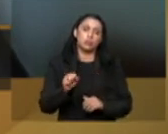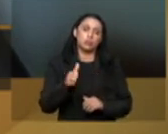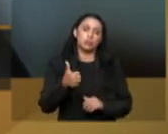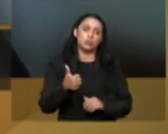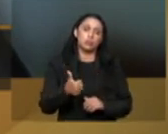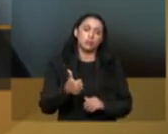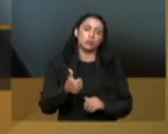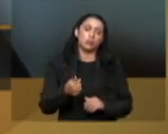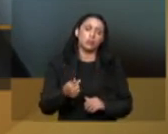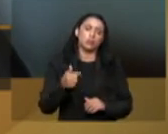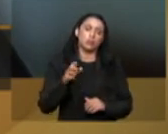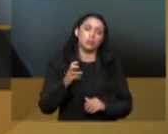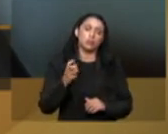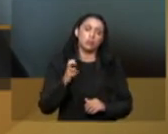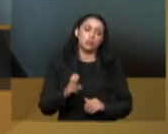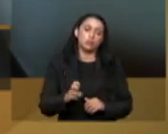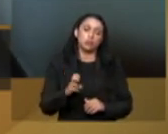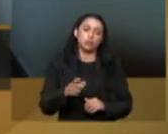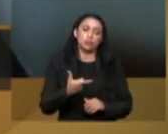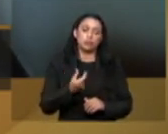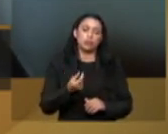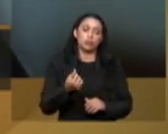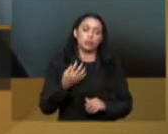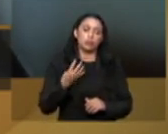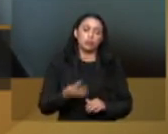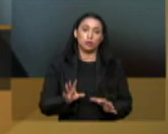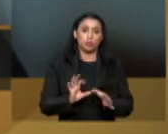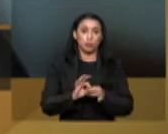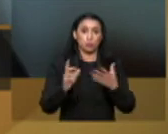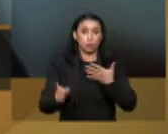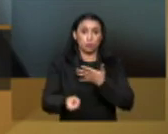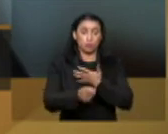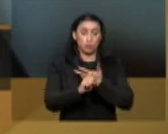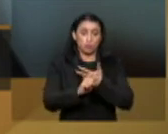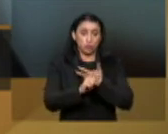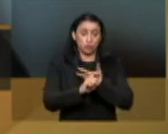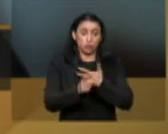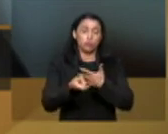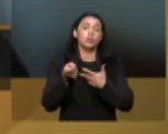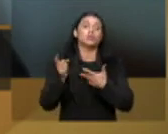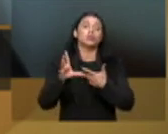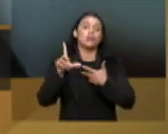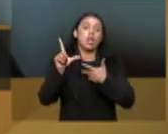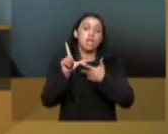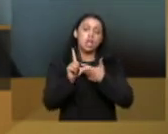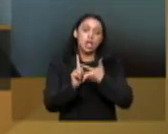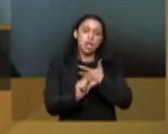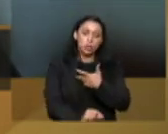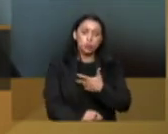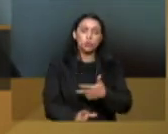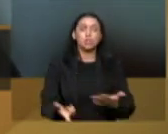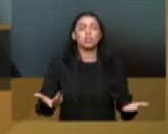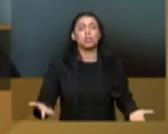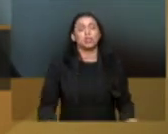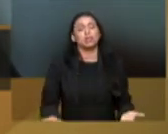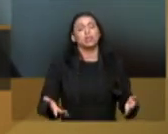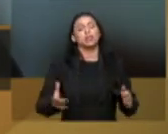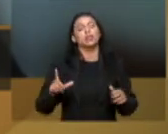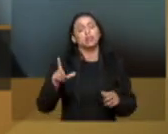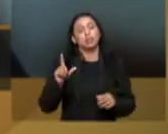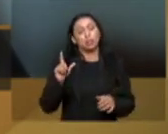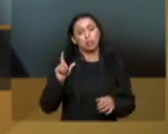10.865 de 2004, que permite ao Poder Executivo reduzir e